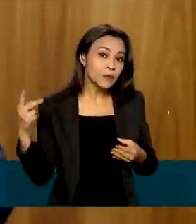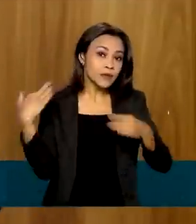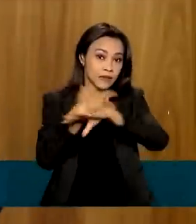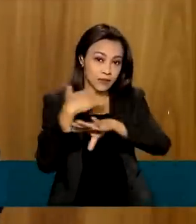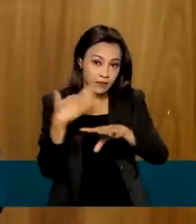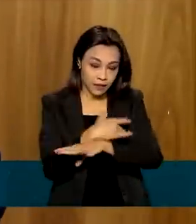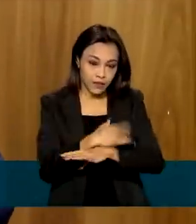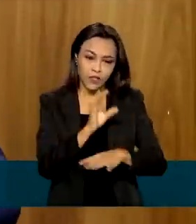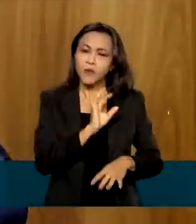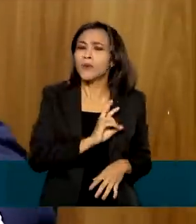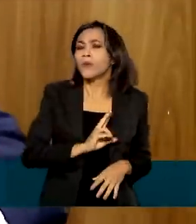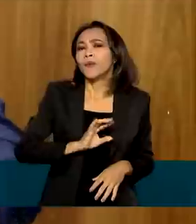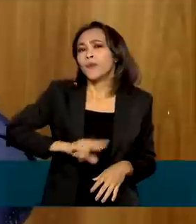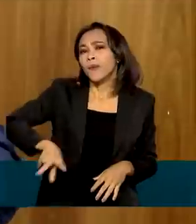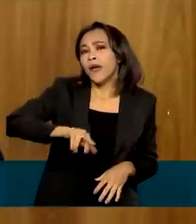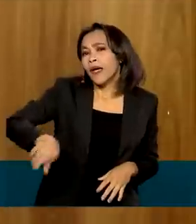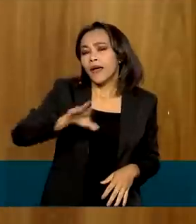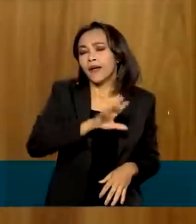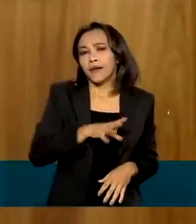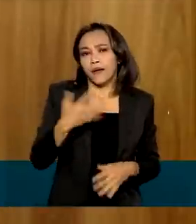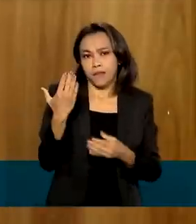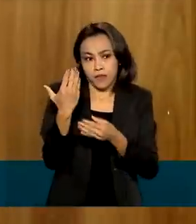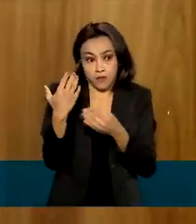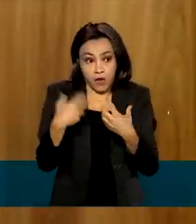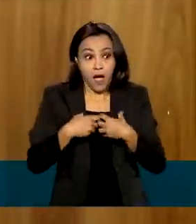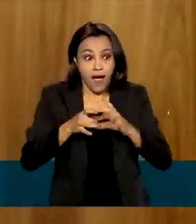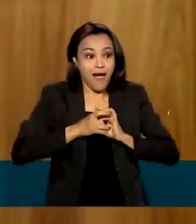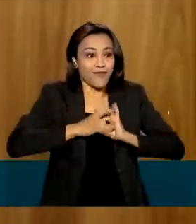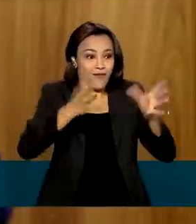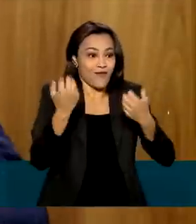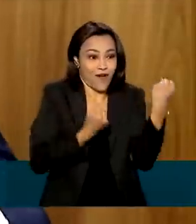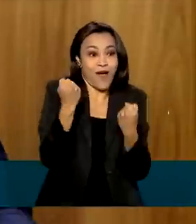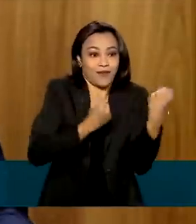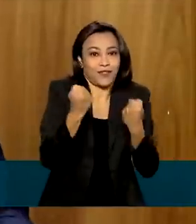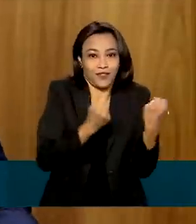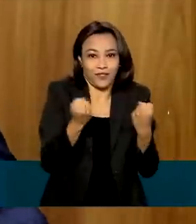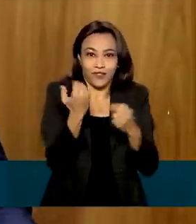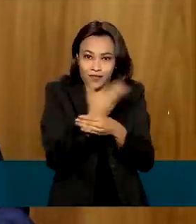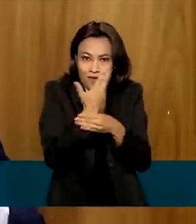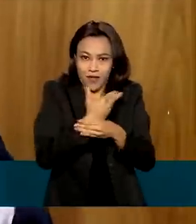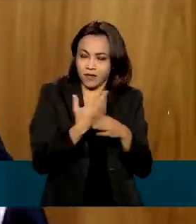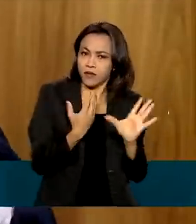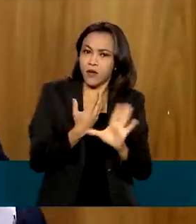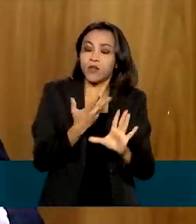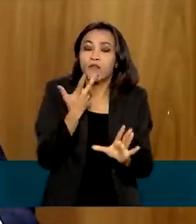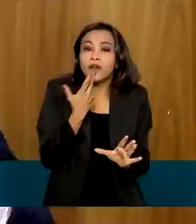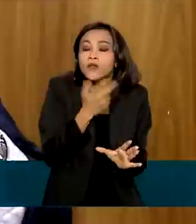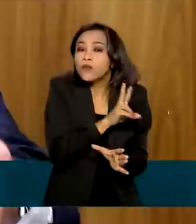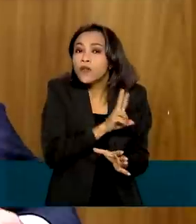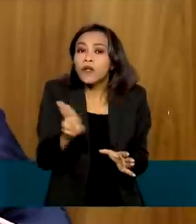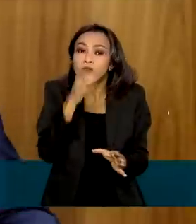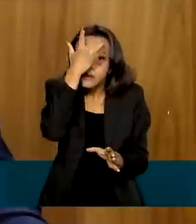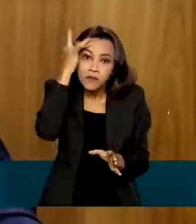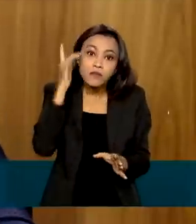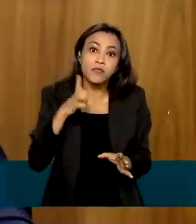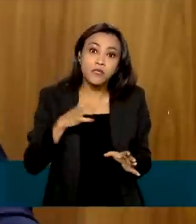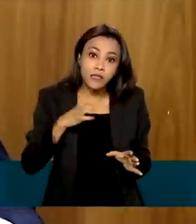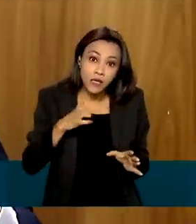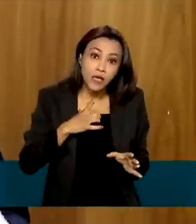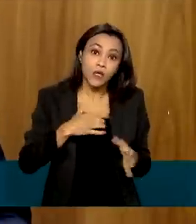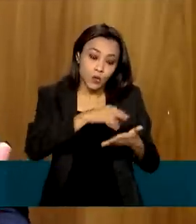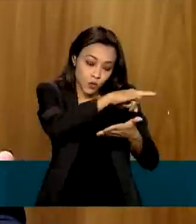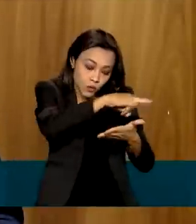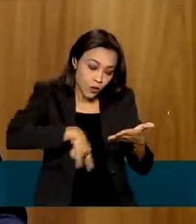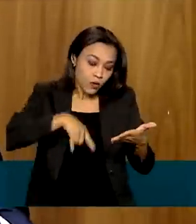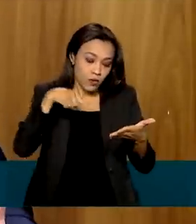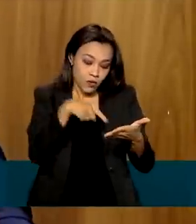de taxistas, de pessoas que estão autorizadas a dirigir táxi. Eu estou falando daqueles que têm a concessão do táxi, que